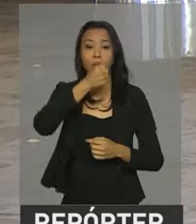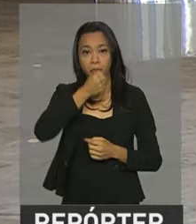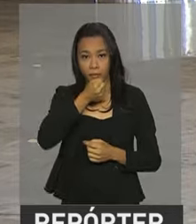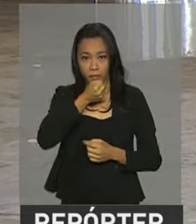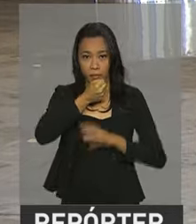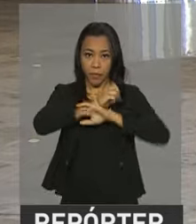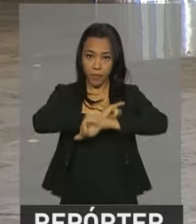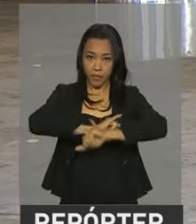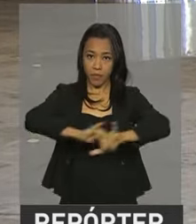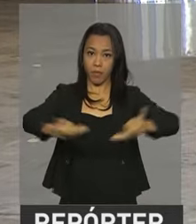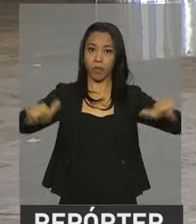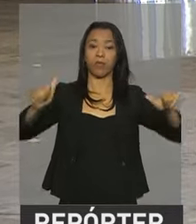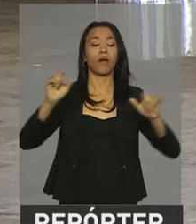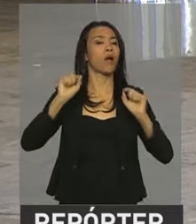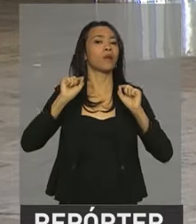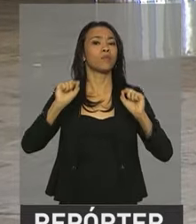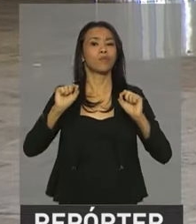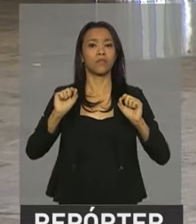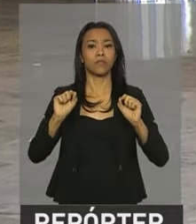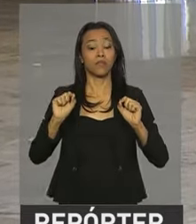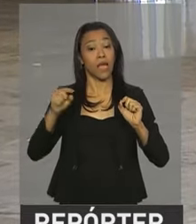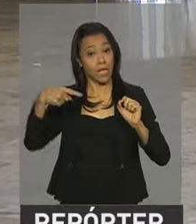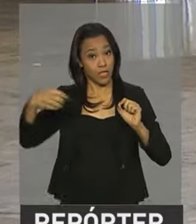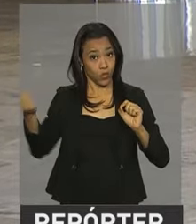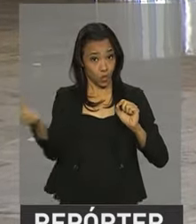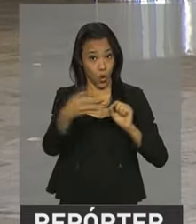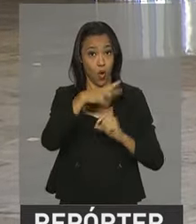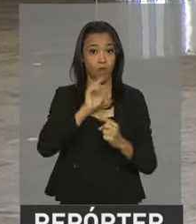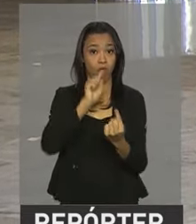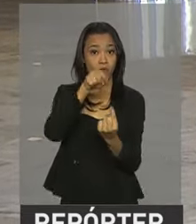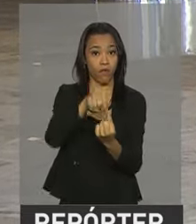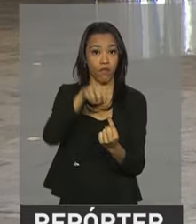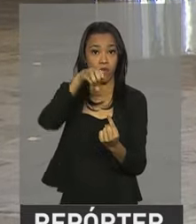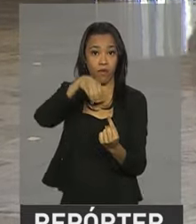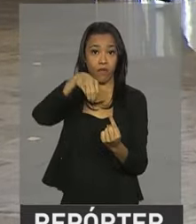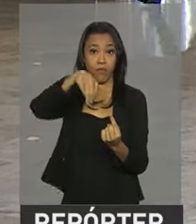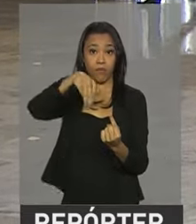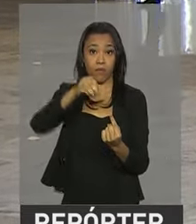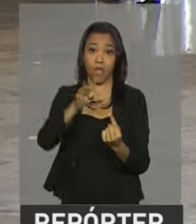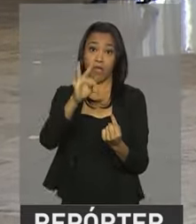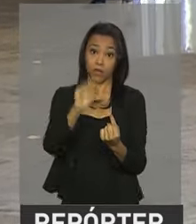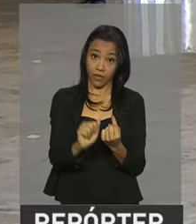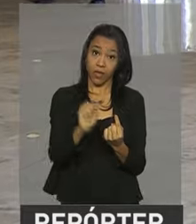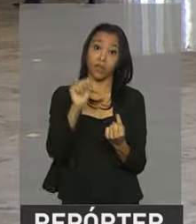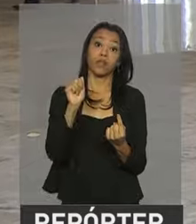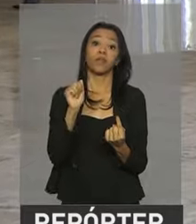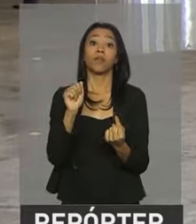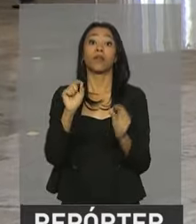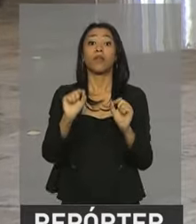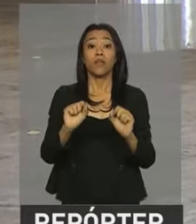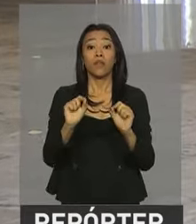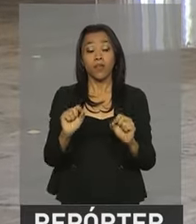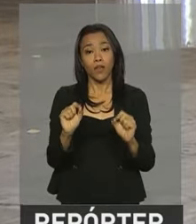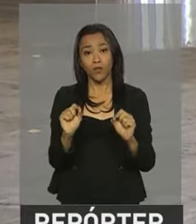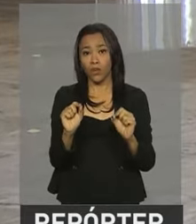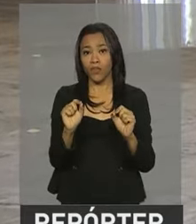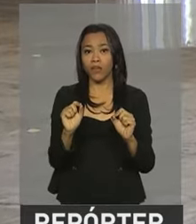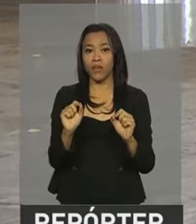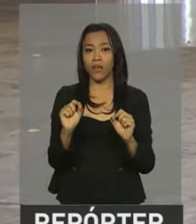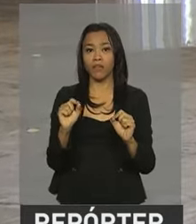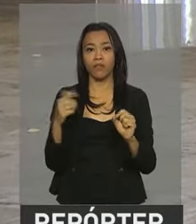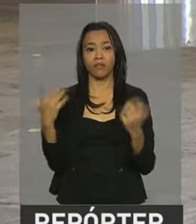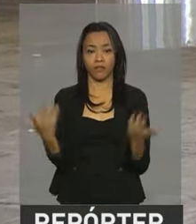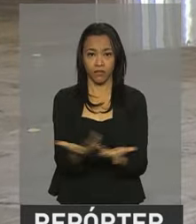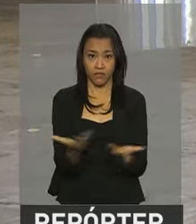os jornalistas para anunciar essa nova meta para o ano que vem a meta fiscal é aquela econ que o